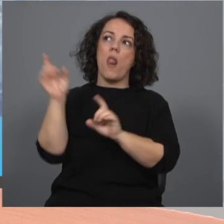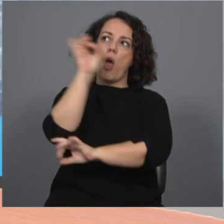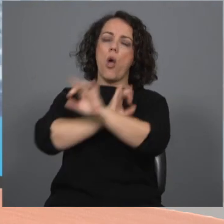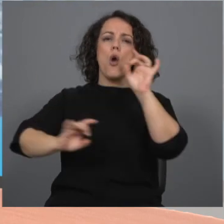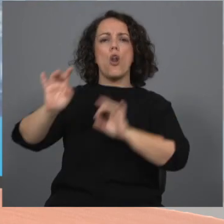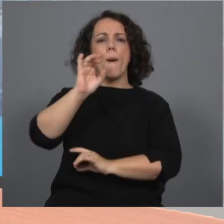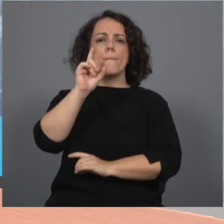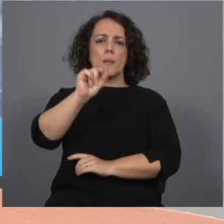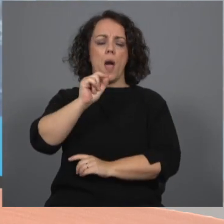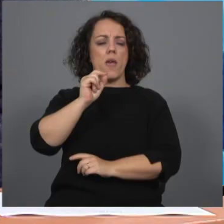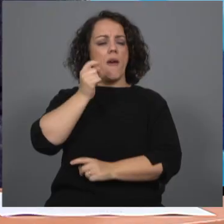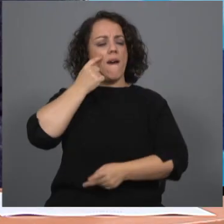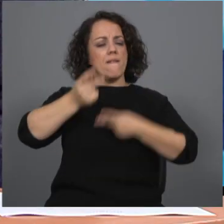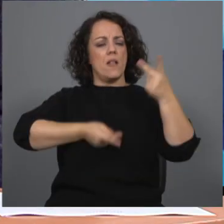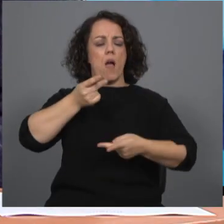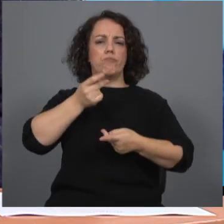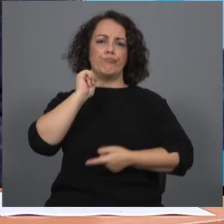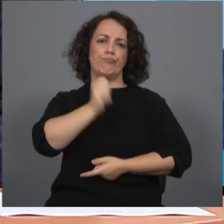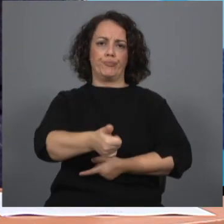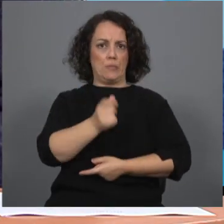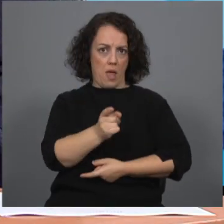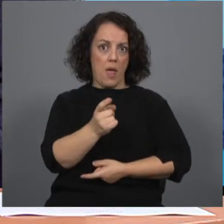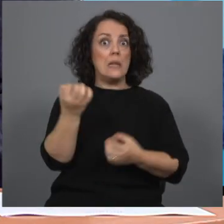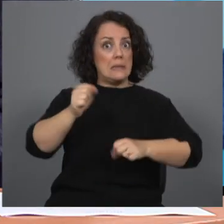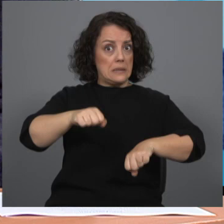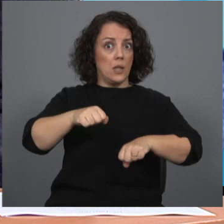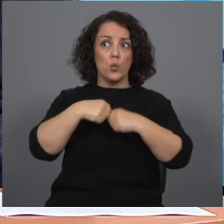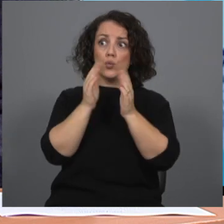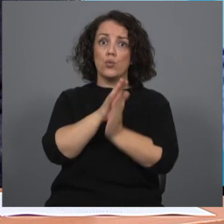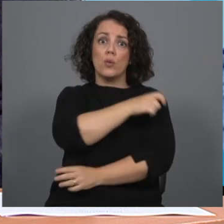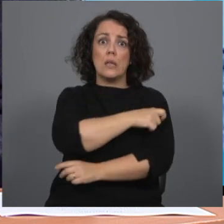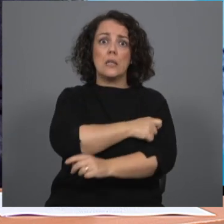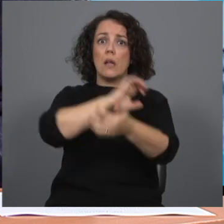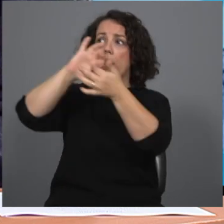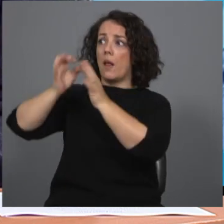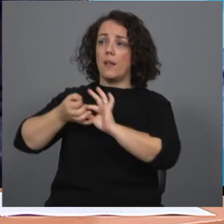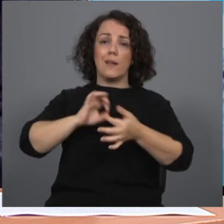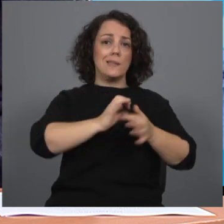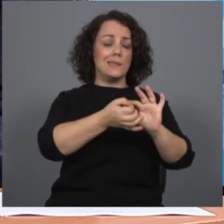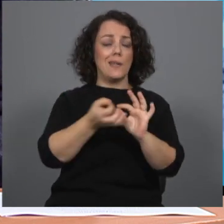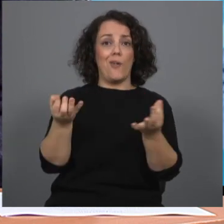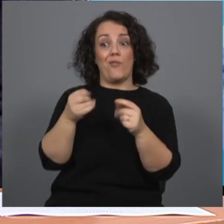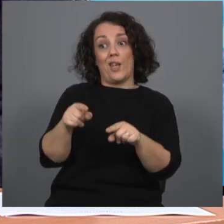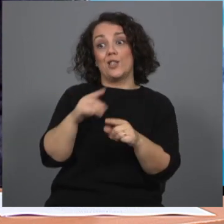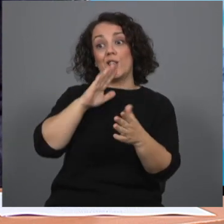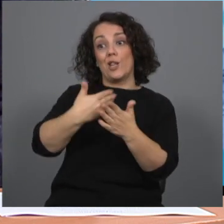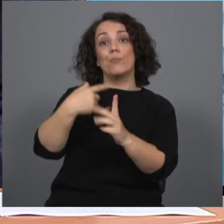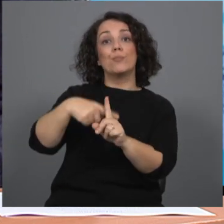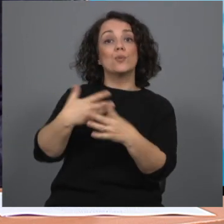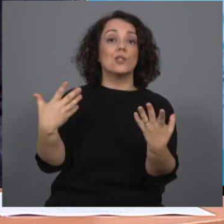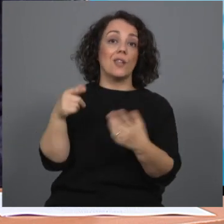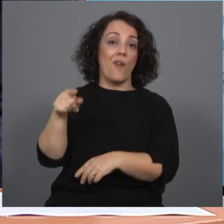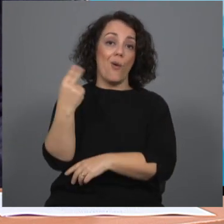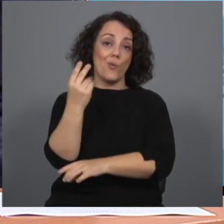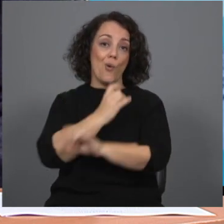verdade, em que estas entidades estão todas em relação. Isso é uma das coisas boas da União Europeia e no